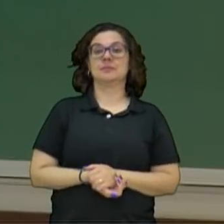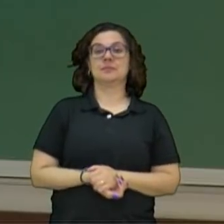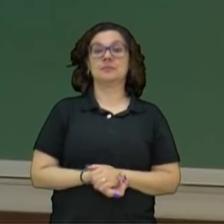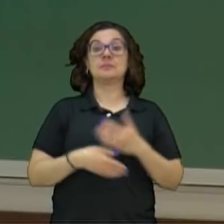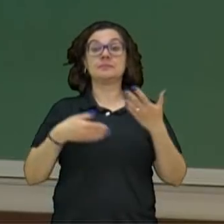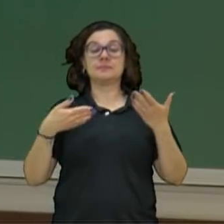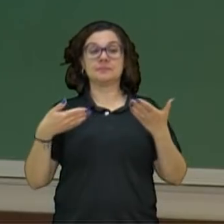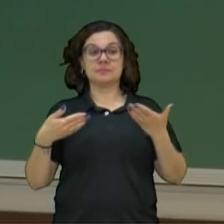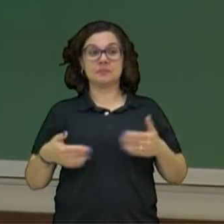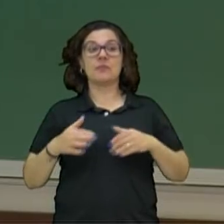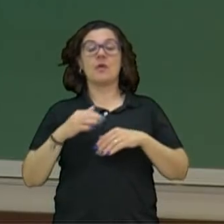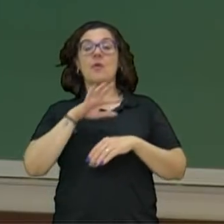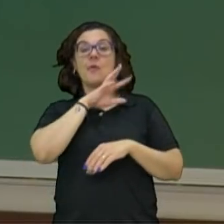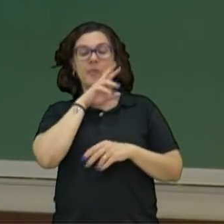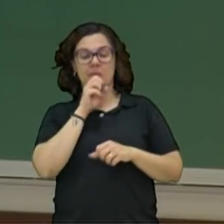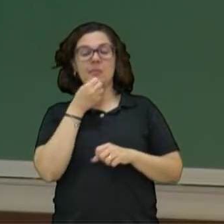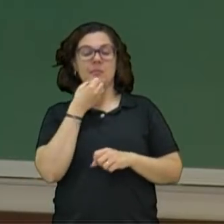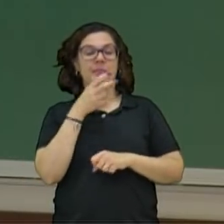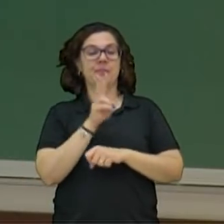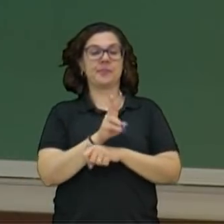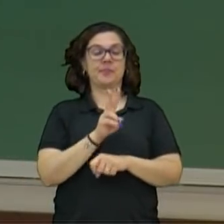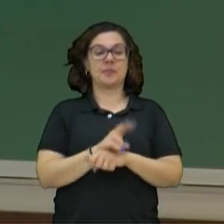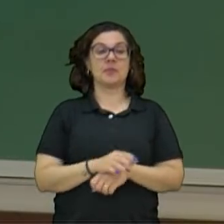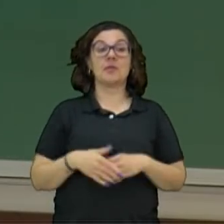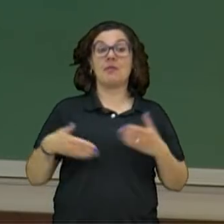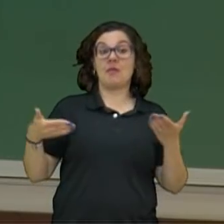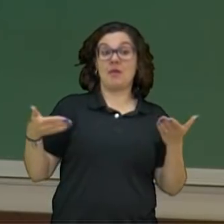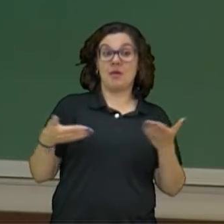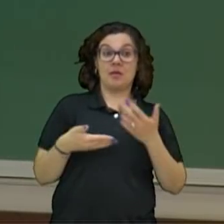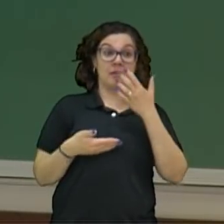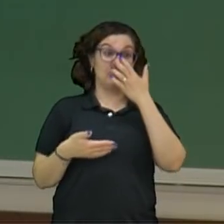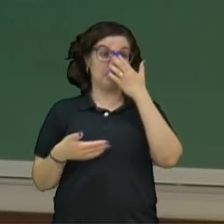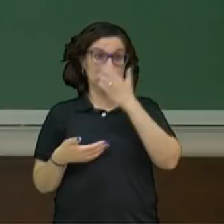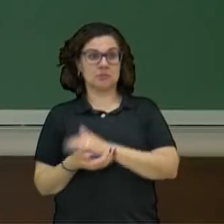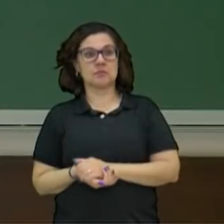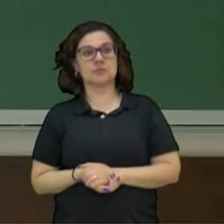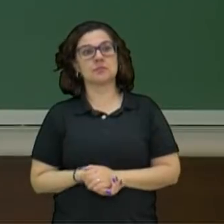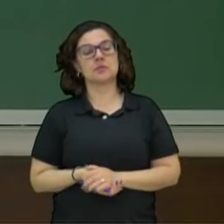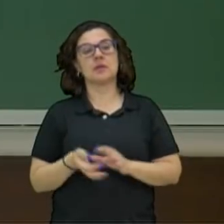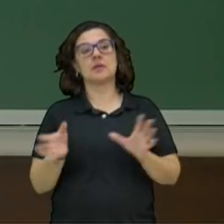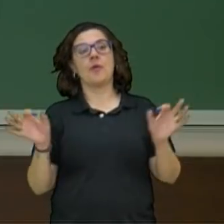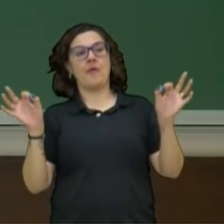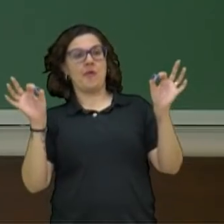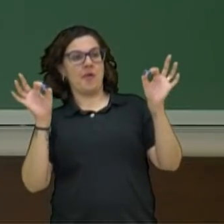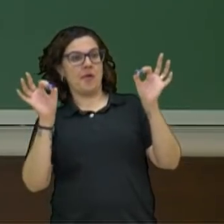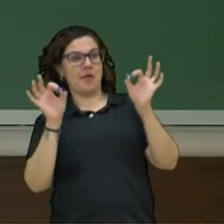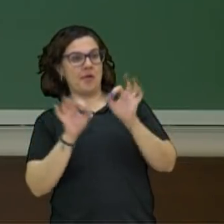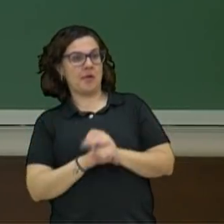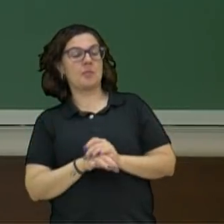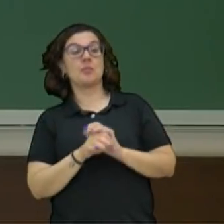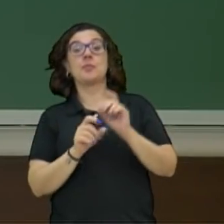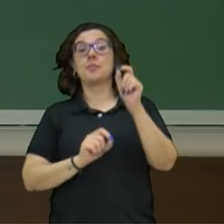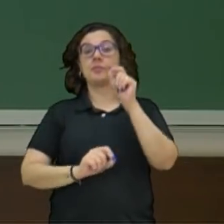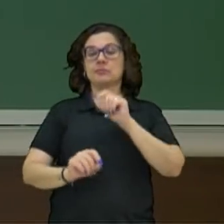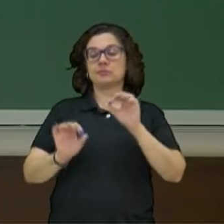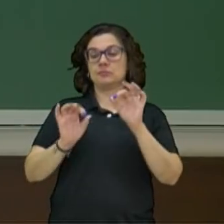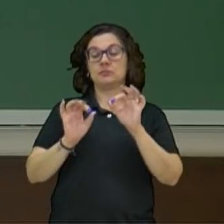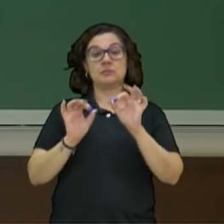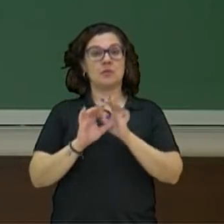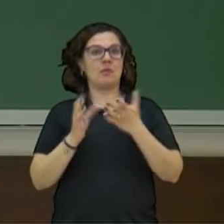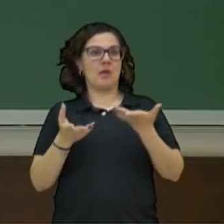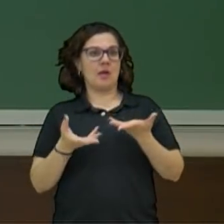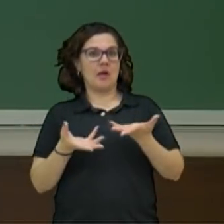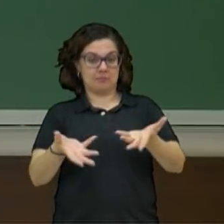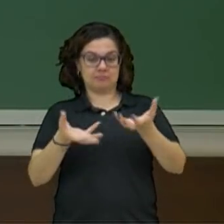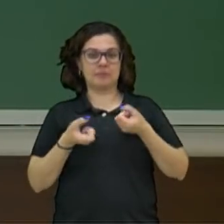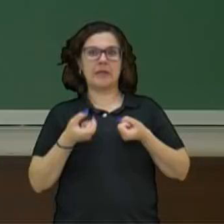Então, o animal é bem tratado. E aí, depois que coletou esse sangue do cavalo, claro que a gente não pode